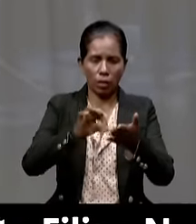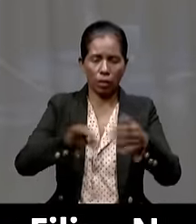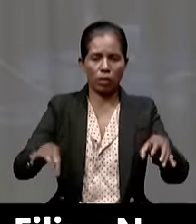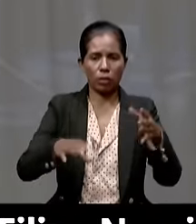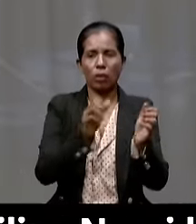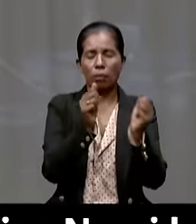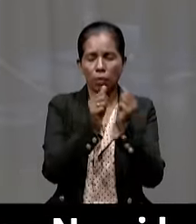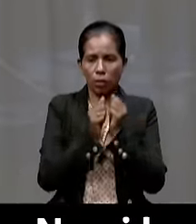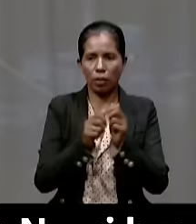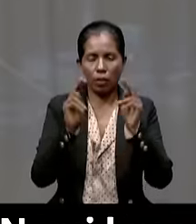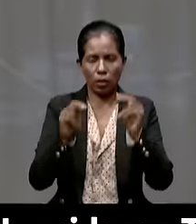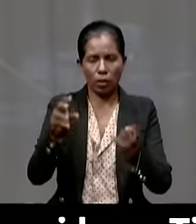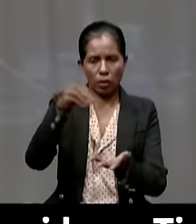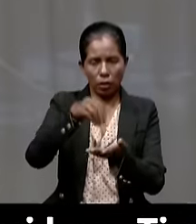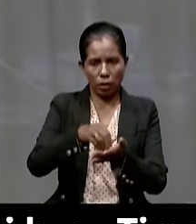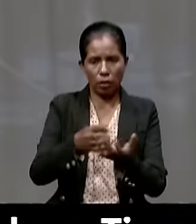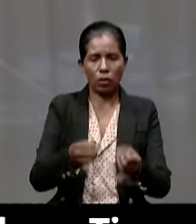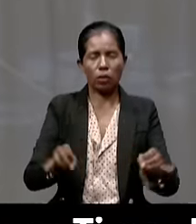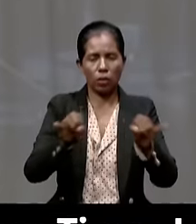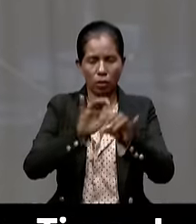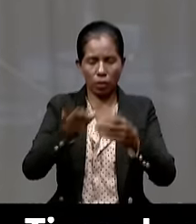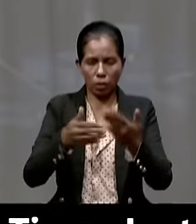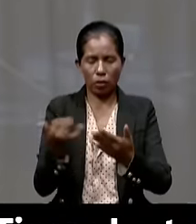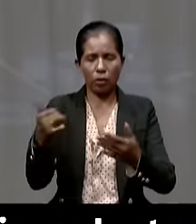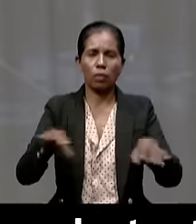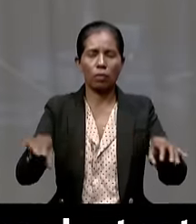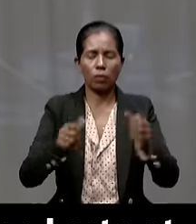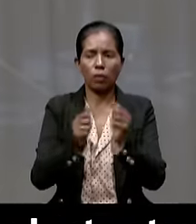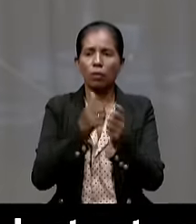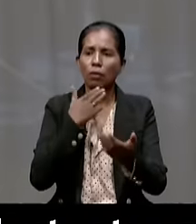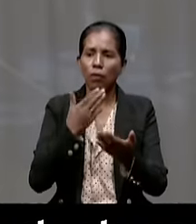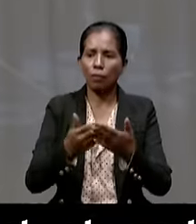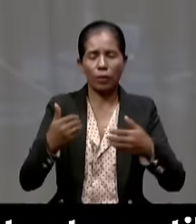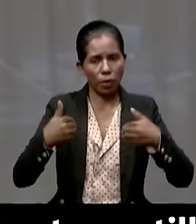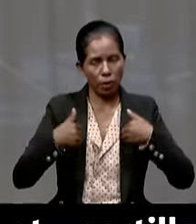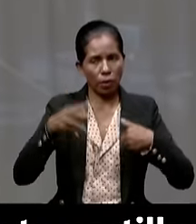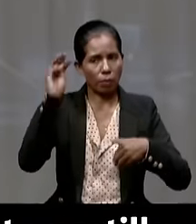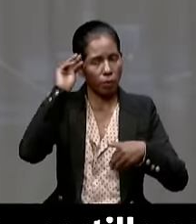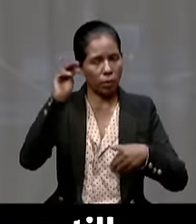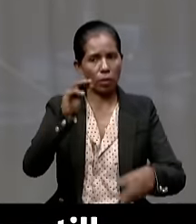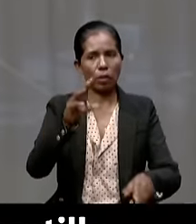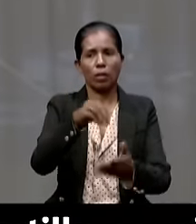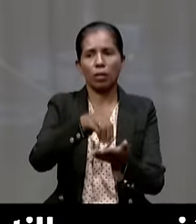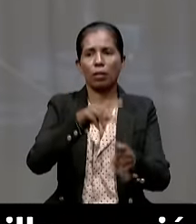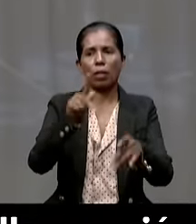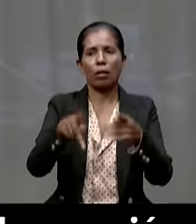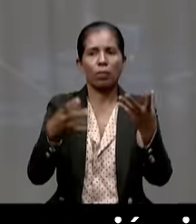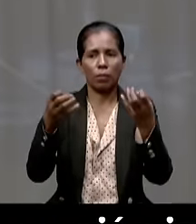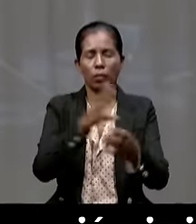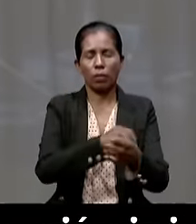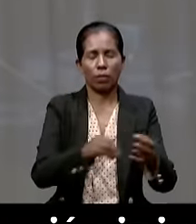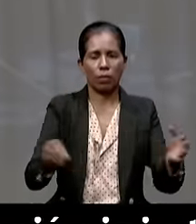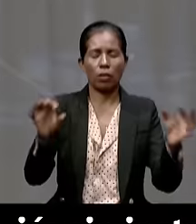casuais, tem que garantir a tua instituição sira e serviço lá o dia. E a meus ministérios, lubo neve ense, ou emabara, ou